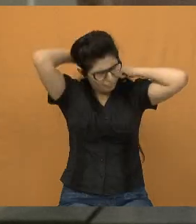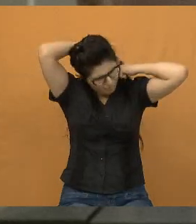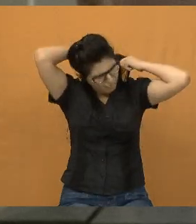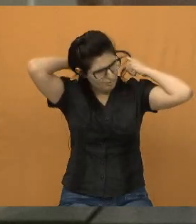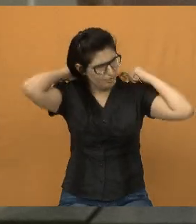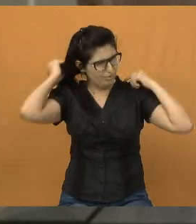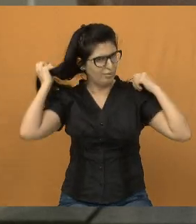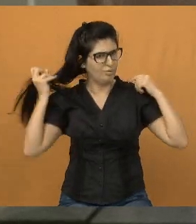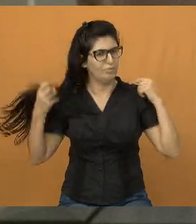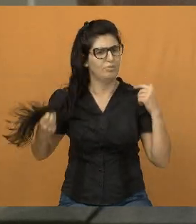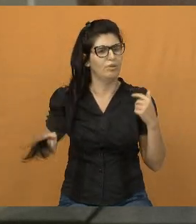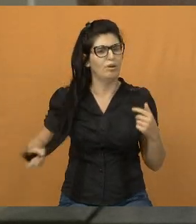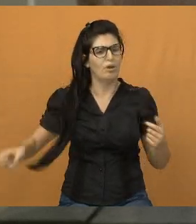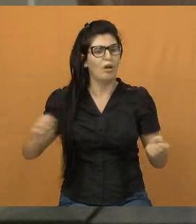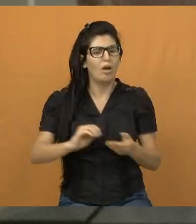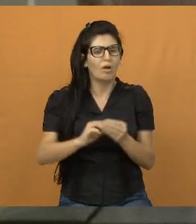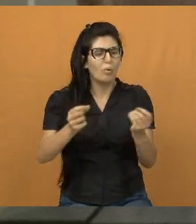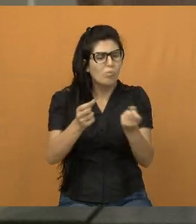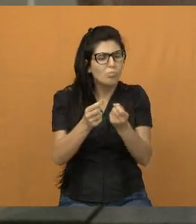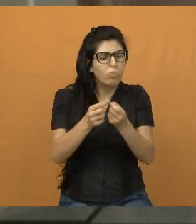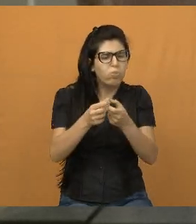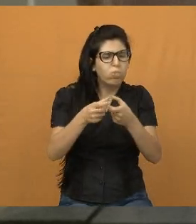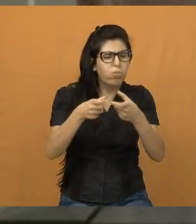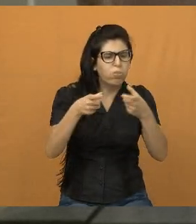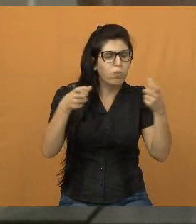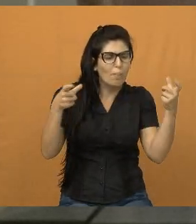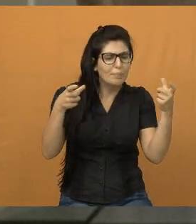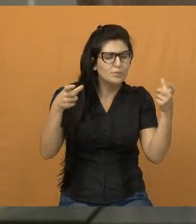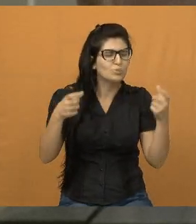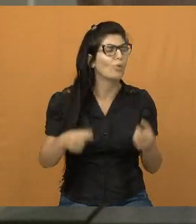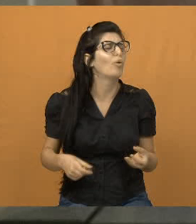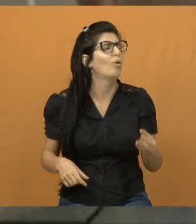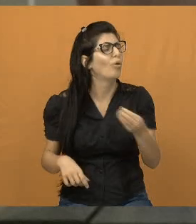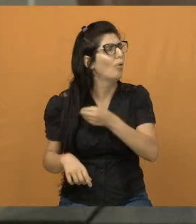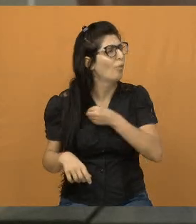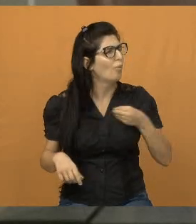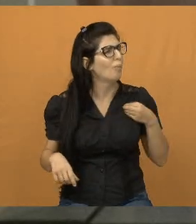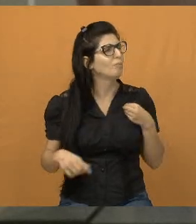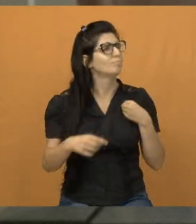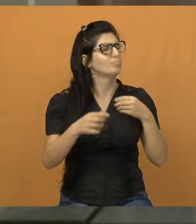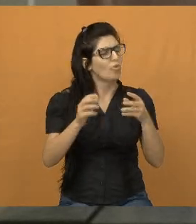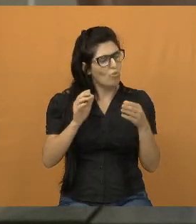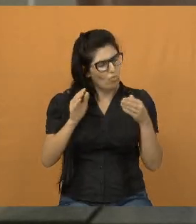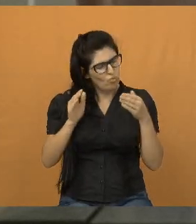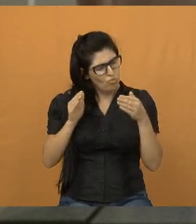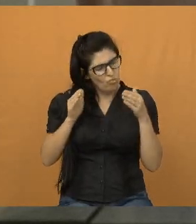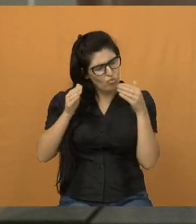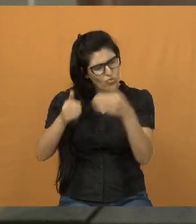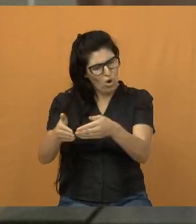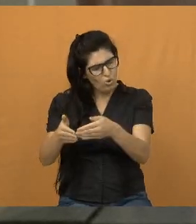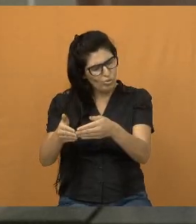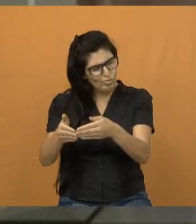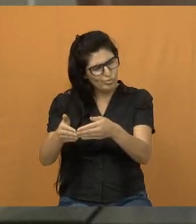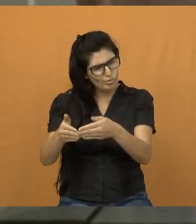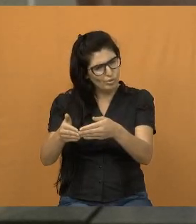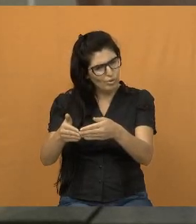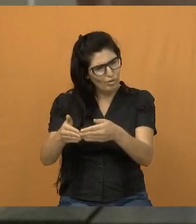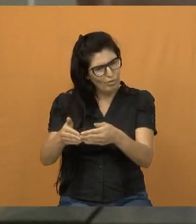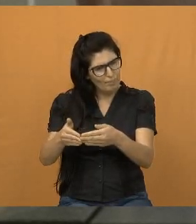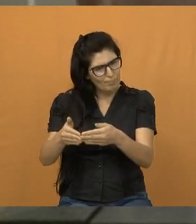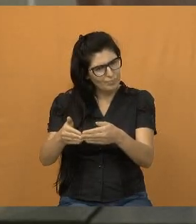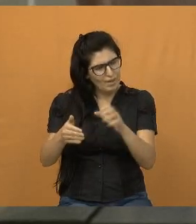aumentado consideravelmente com os mutirões os atendimentos na especialidade. Então, aquele munícipe